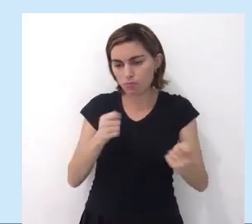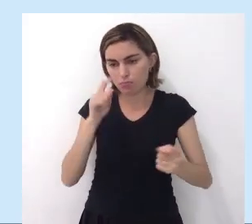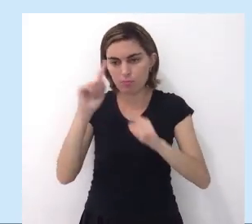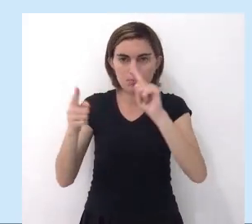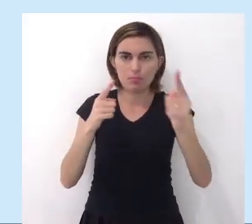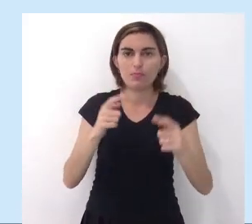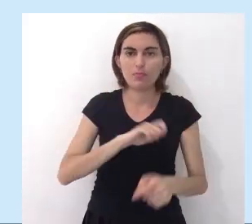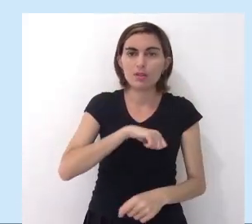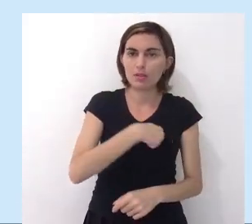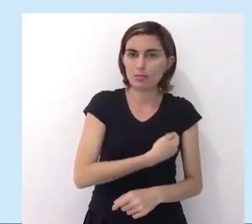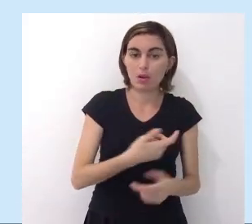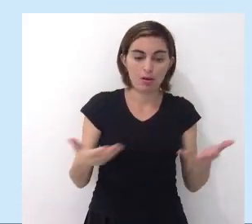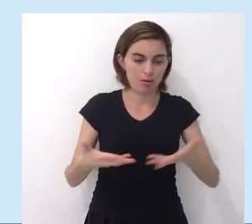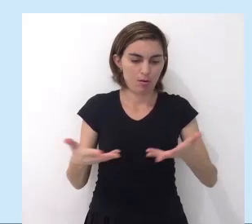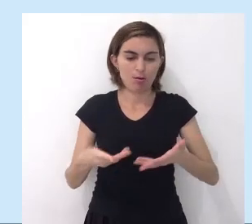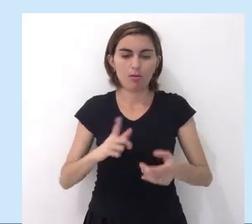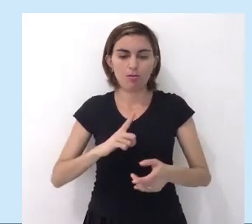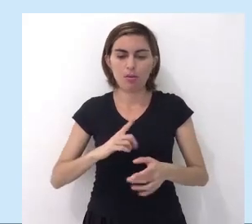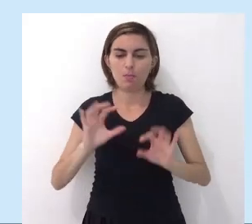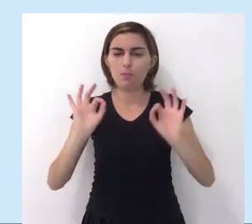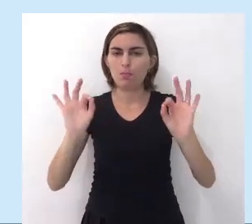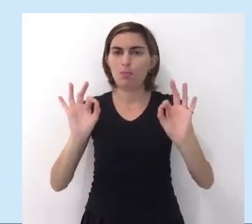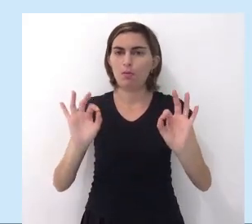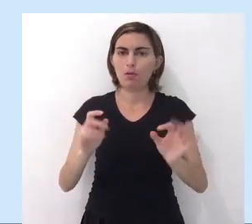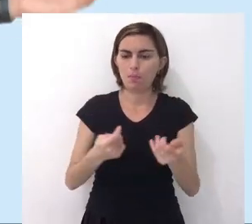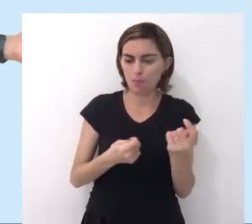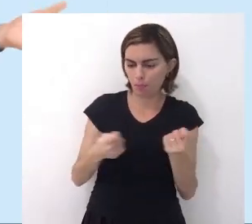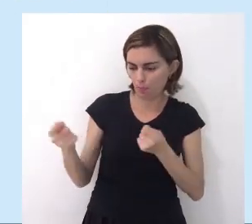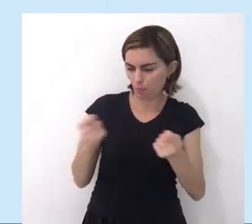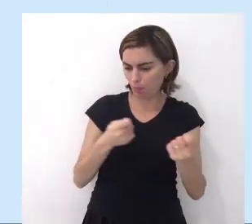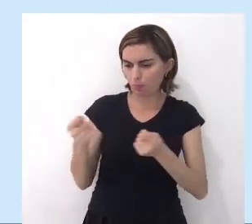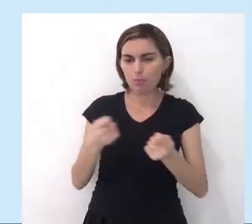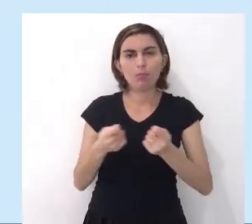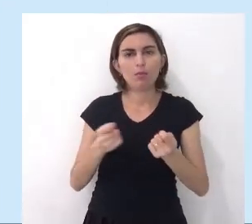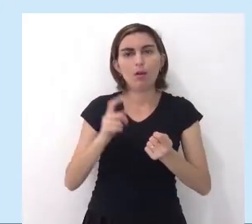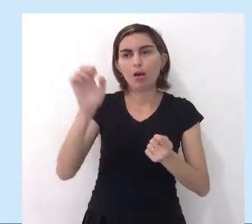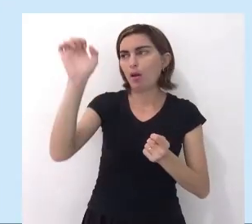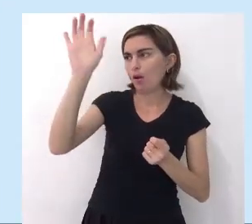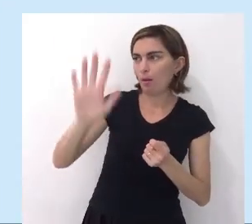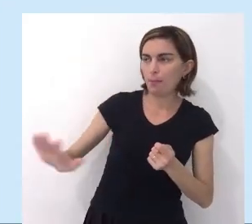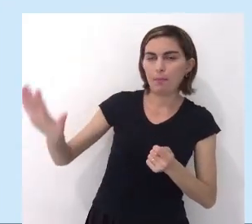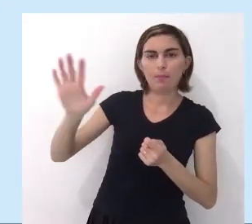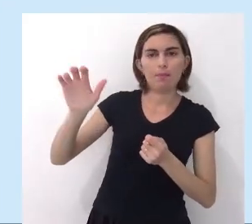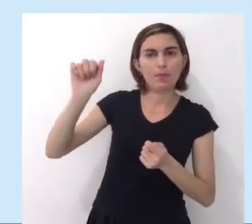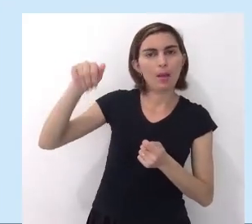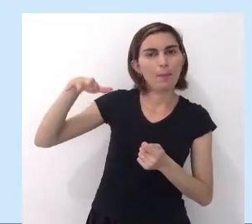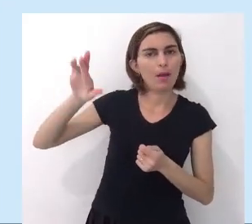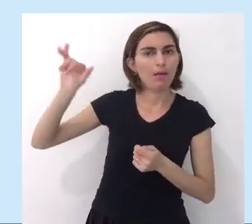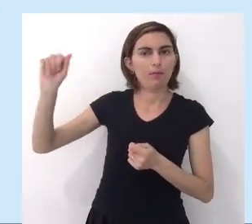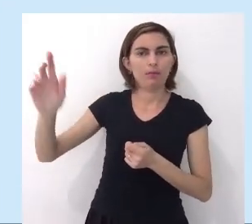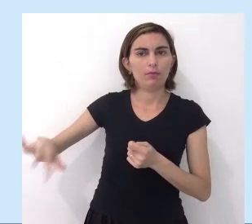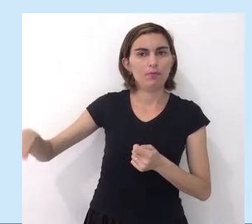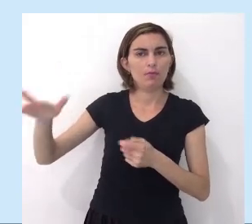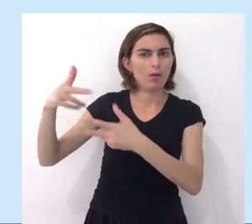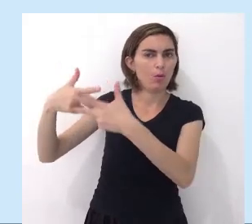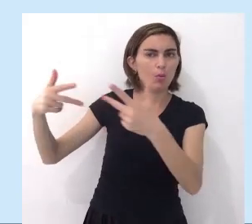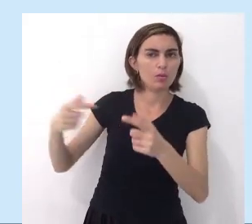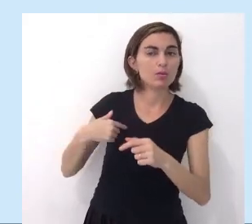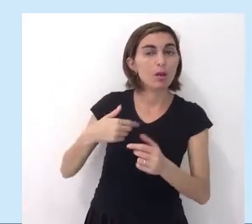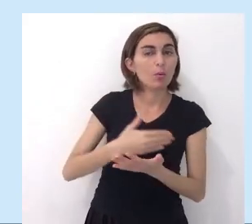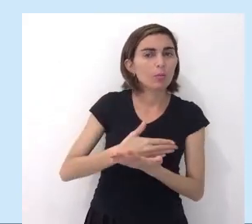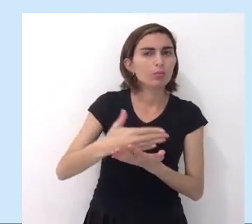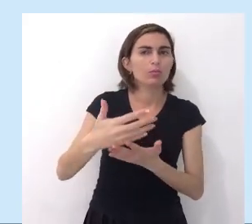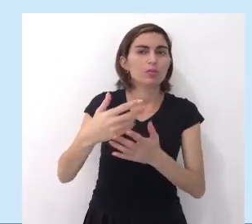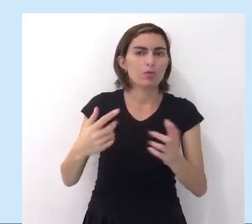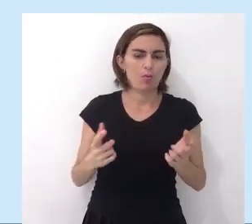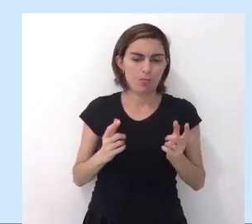Então, os espanhóis agora eles têm a exclusividade das mercadorias que vêm da América, tá? Então, isso aí deu margem